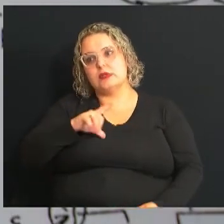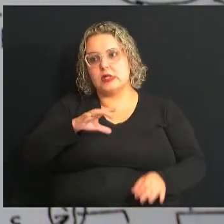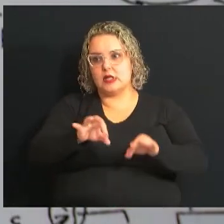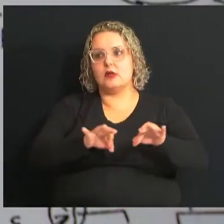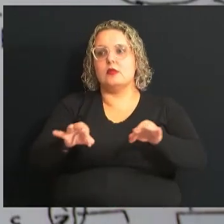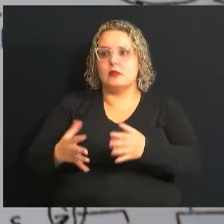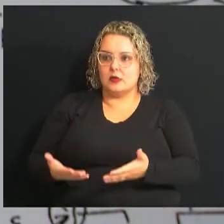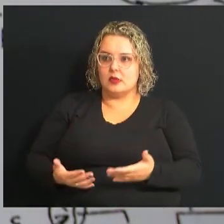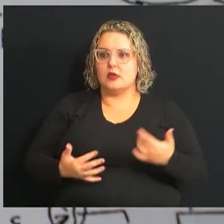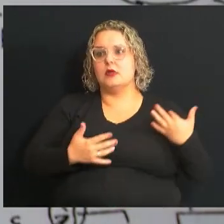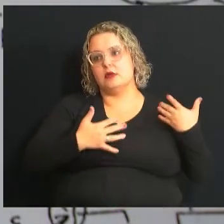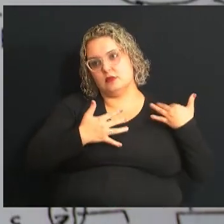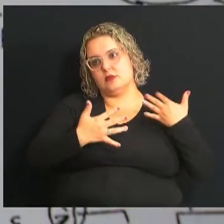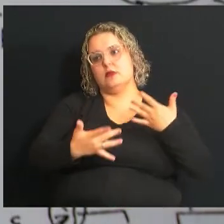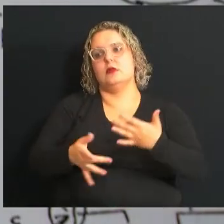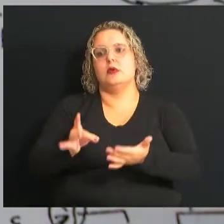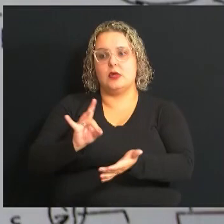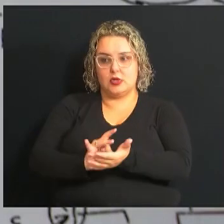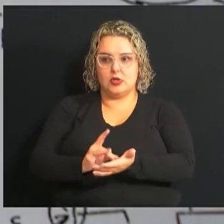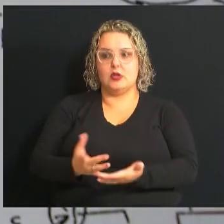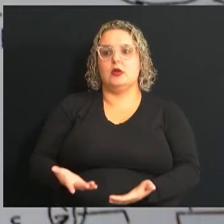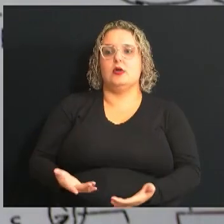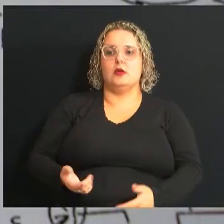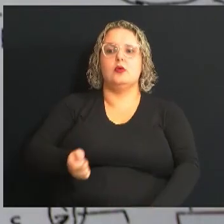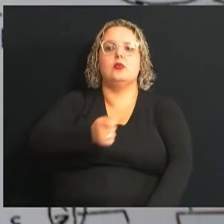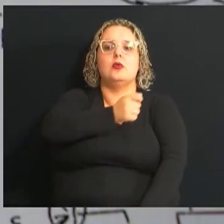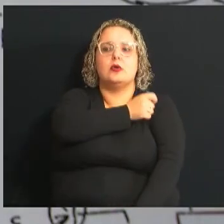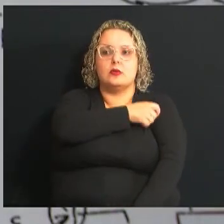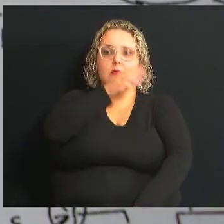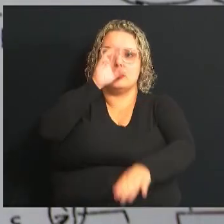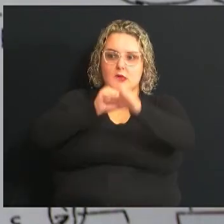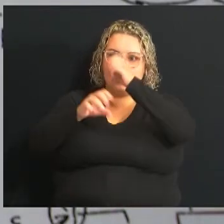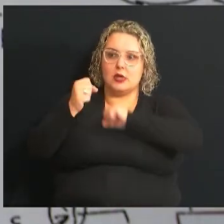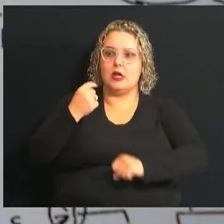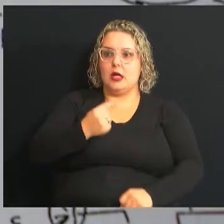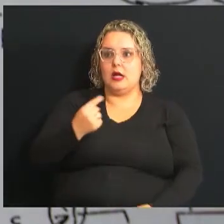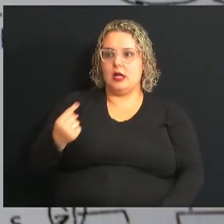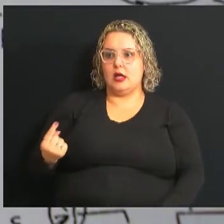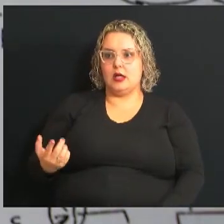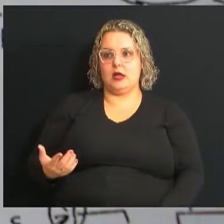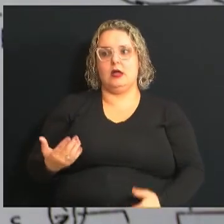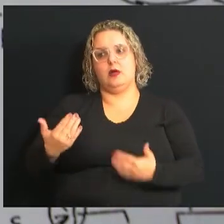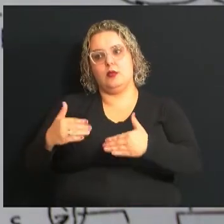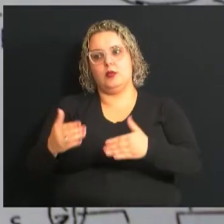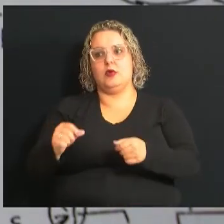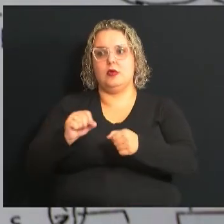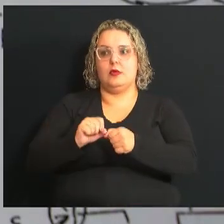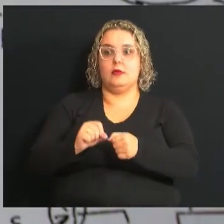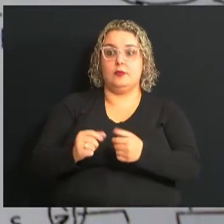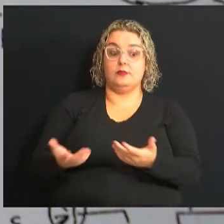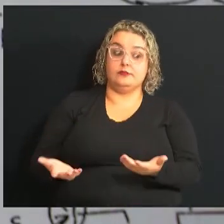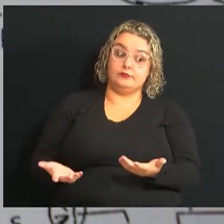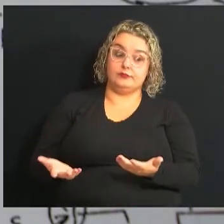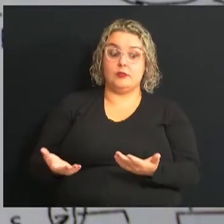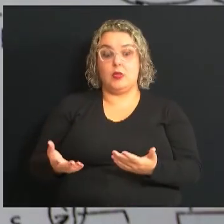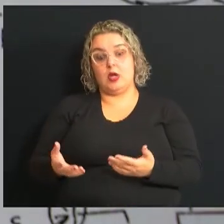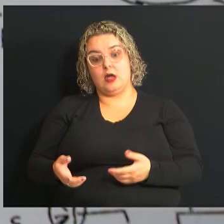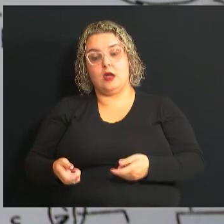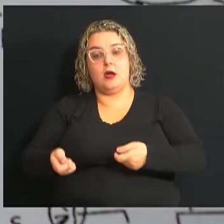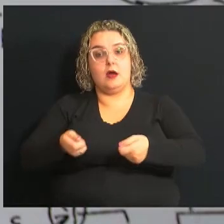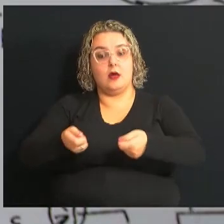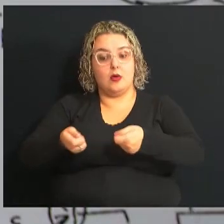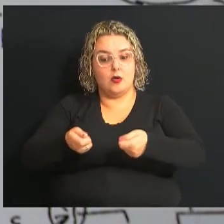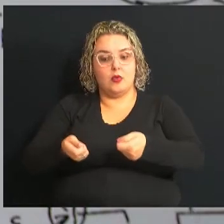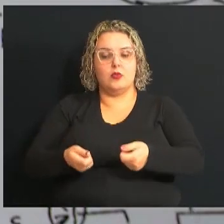uma trajetória mesmo, né? O aluno vai aprendendo a cada prova que ele faz, uma coisa que, nossa, ali aprendi a controlar o tempo